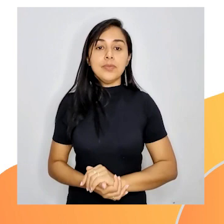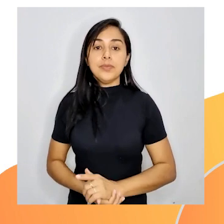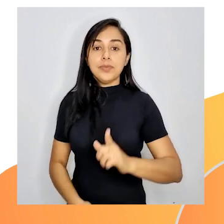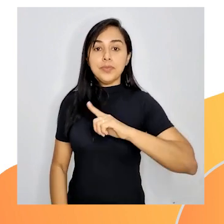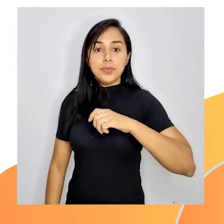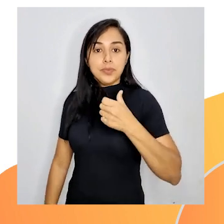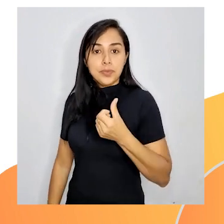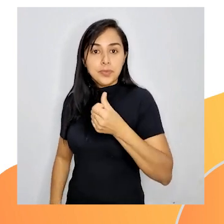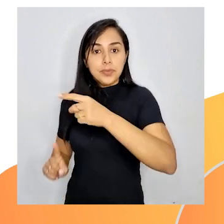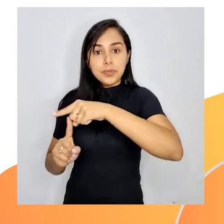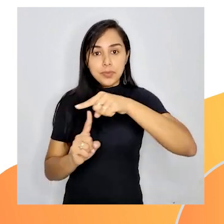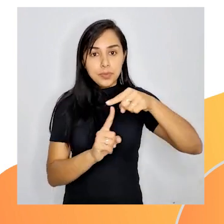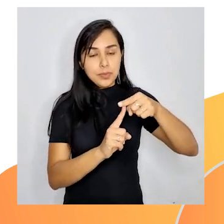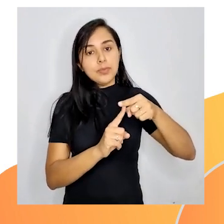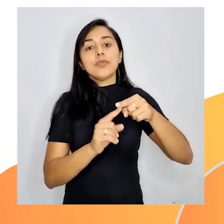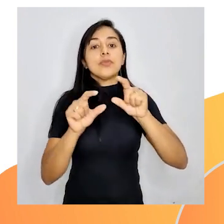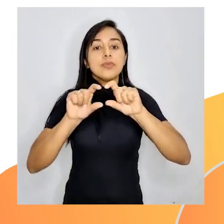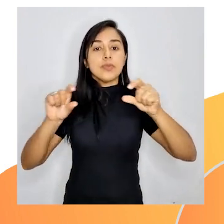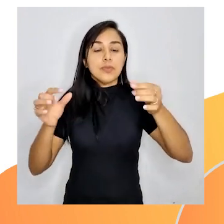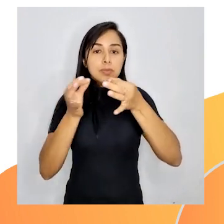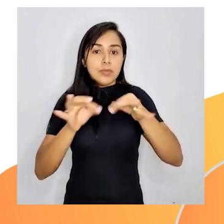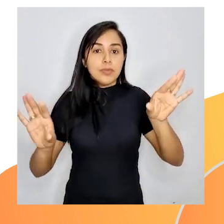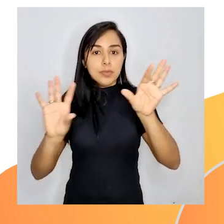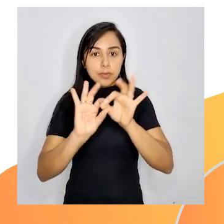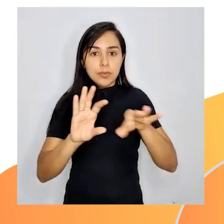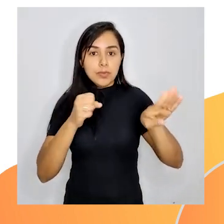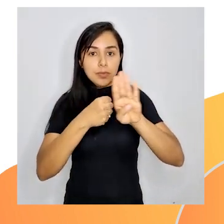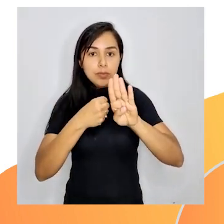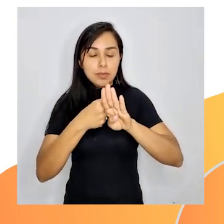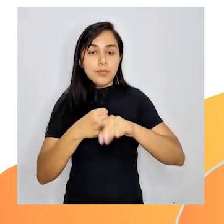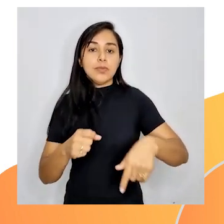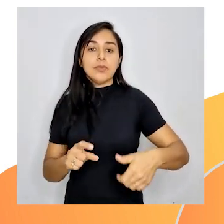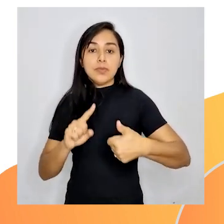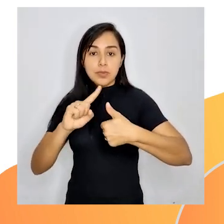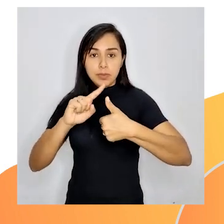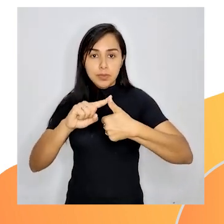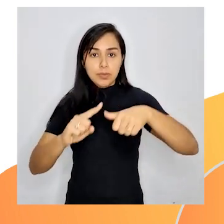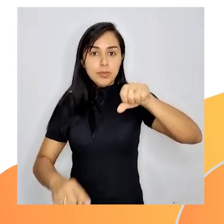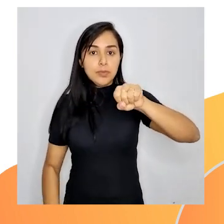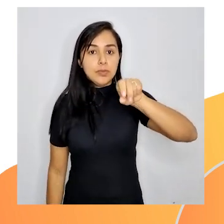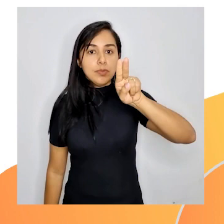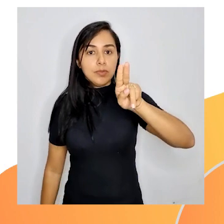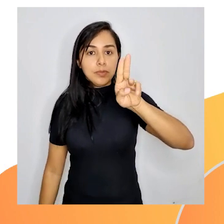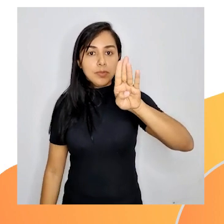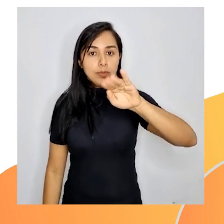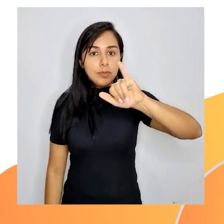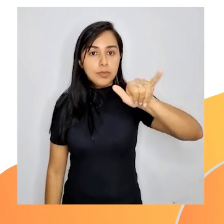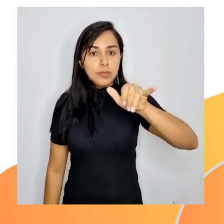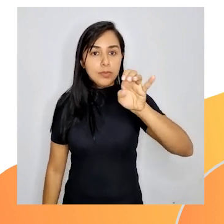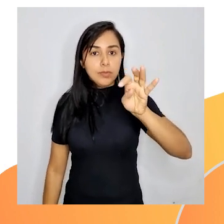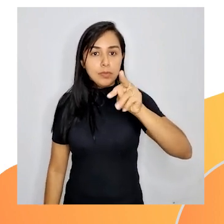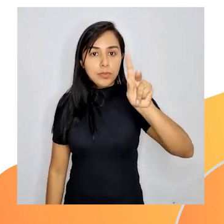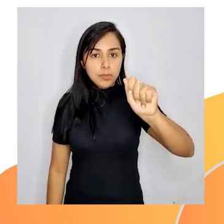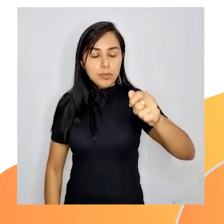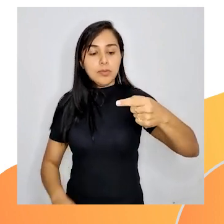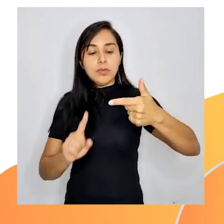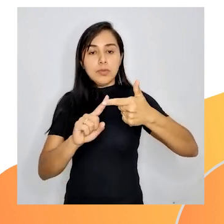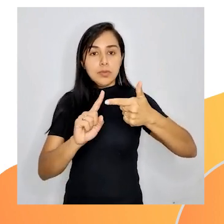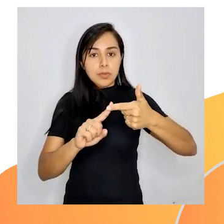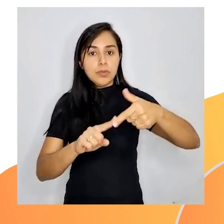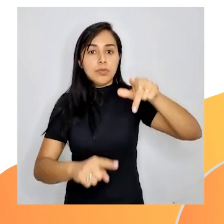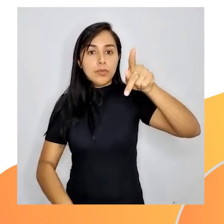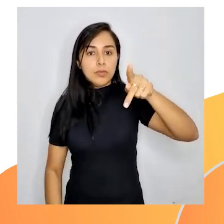subordinada substantiva, que são elas: a subjetiva, predicativa, completiva